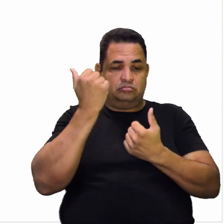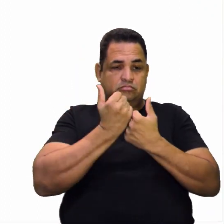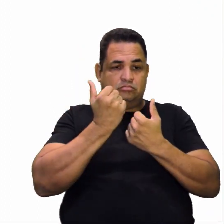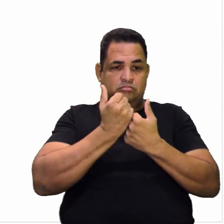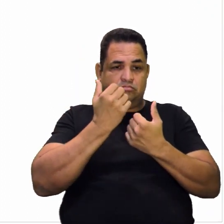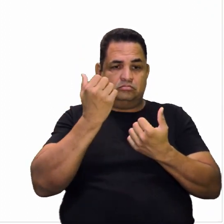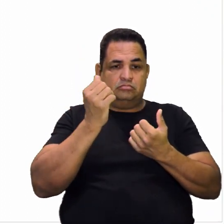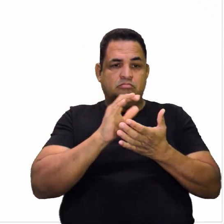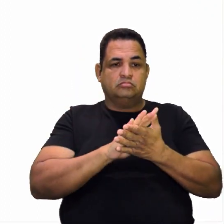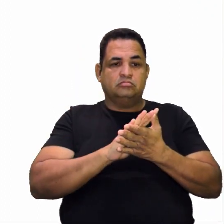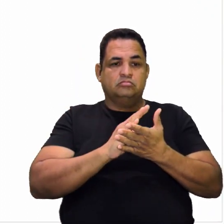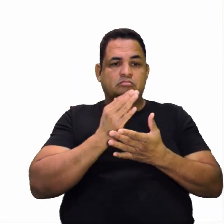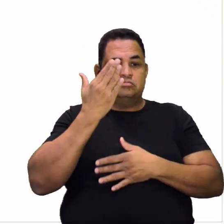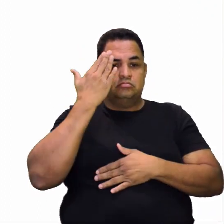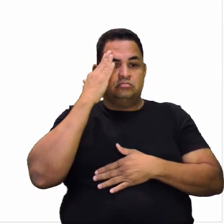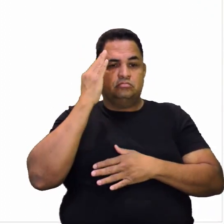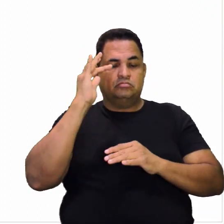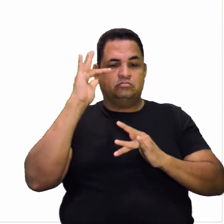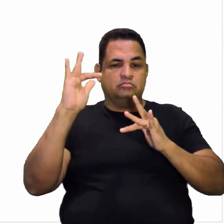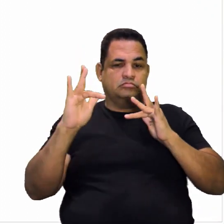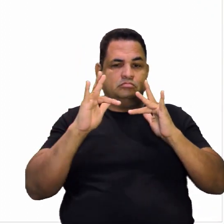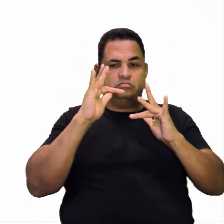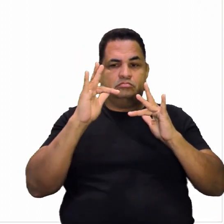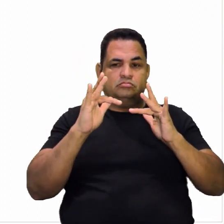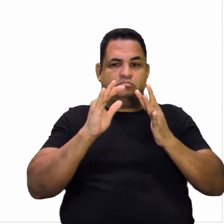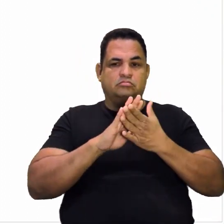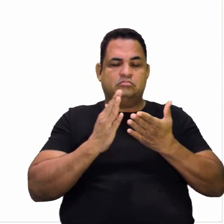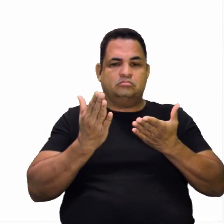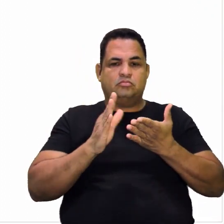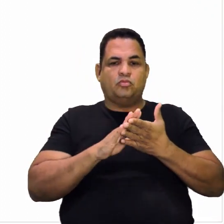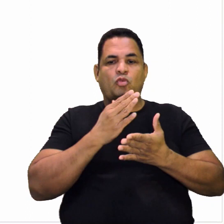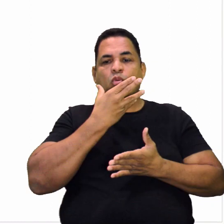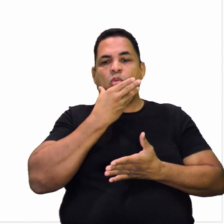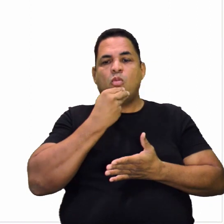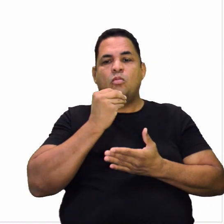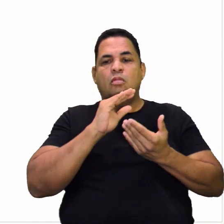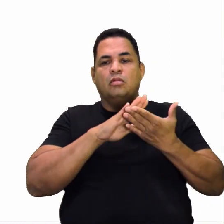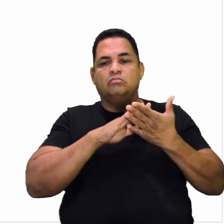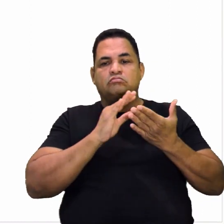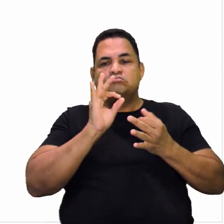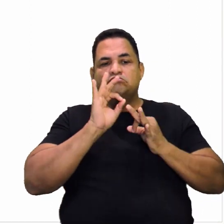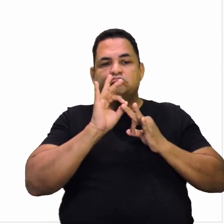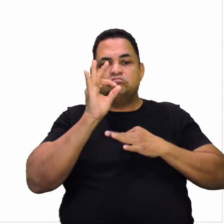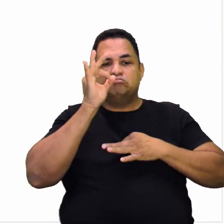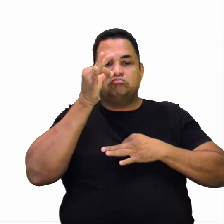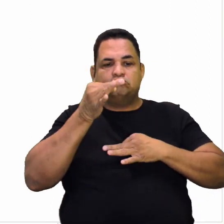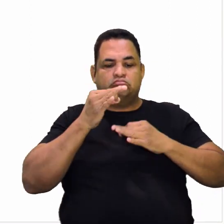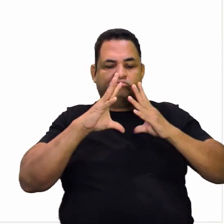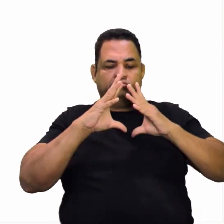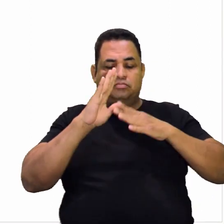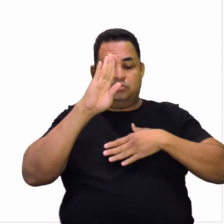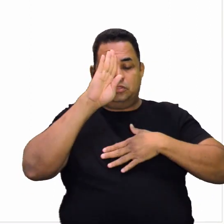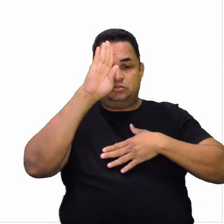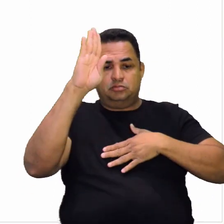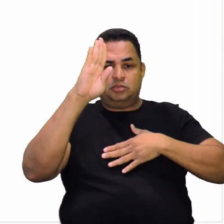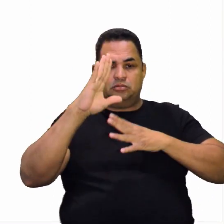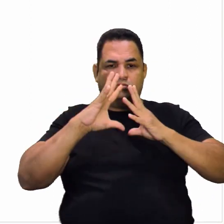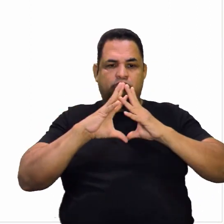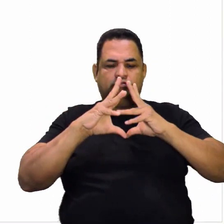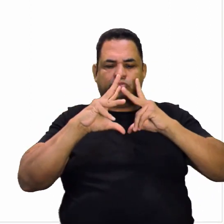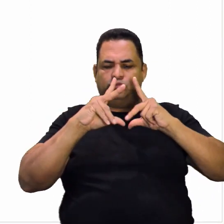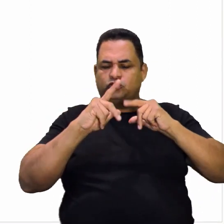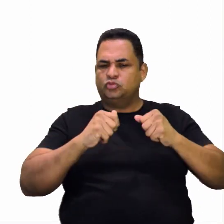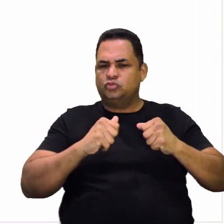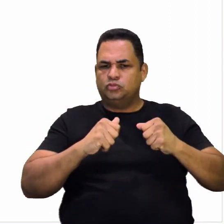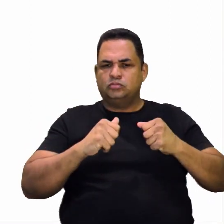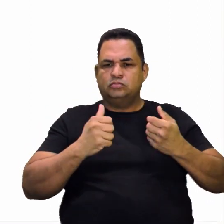substituiu a concepção clássica de que o homem é a medida de todas as coisas. Acabou